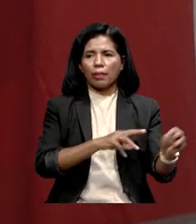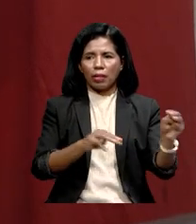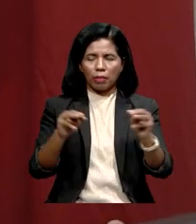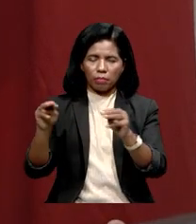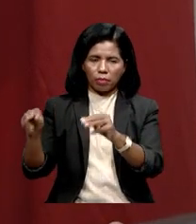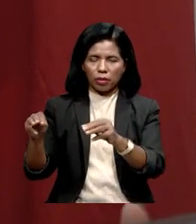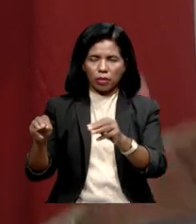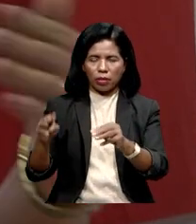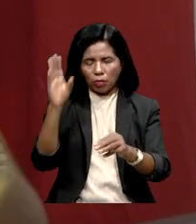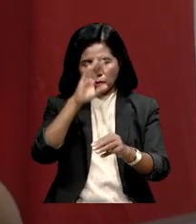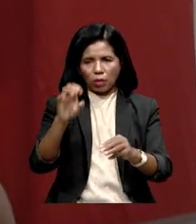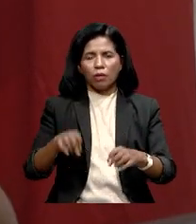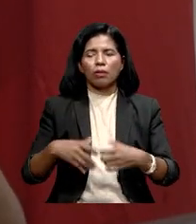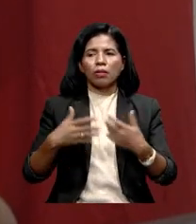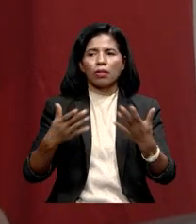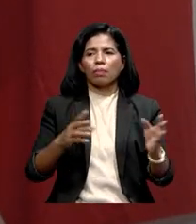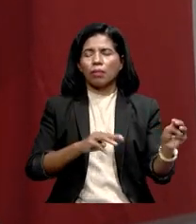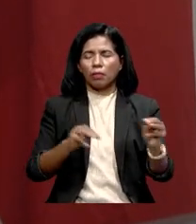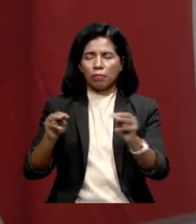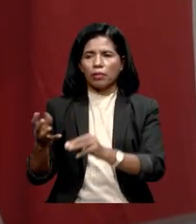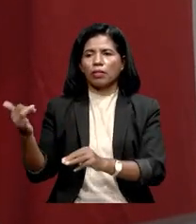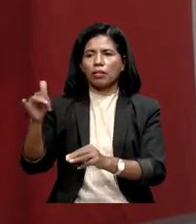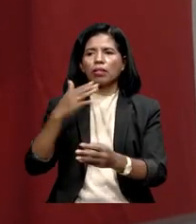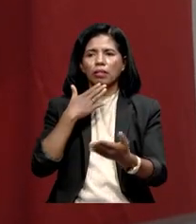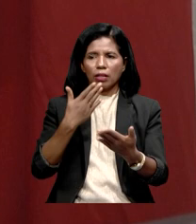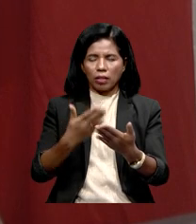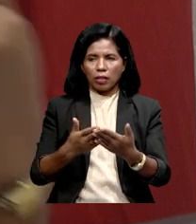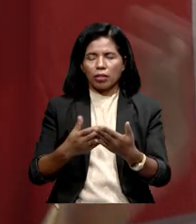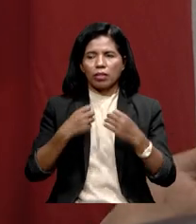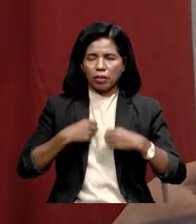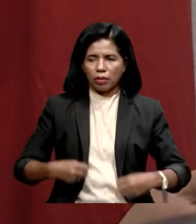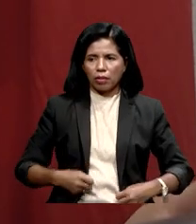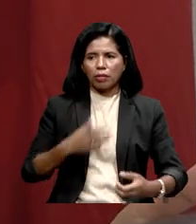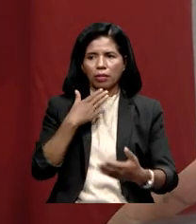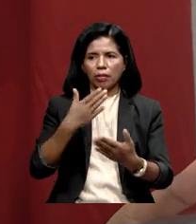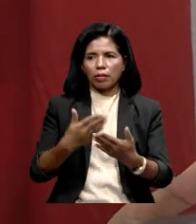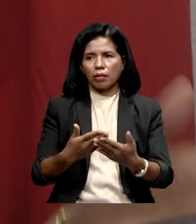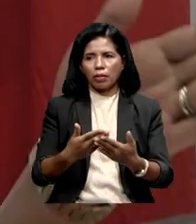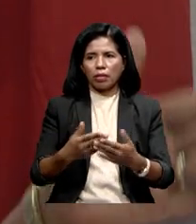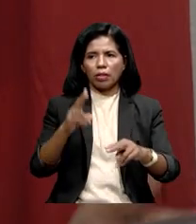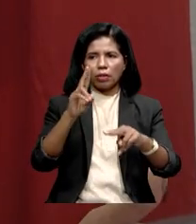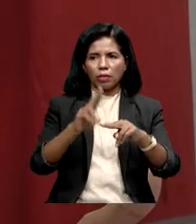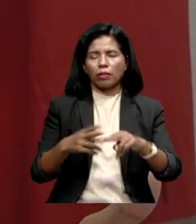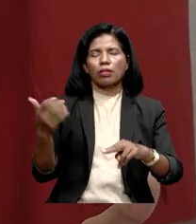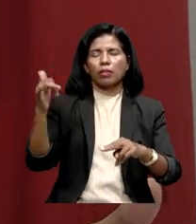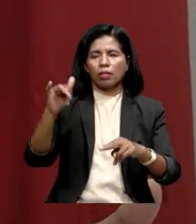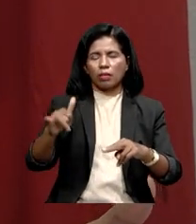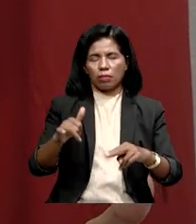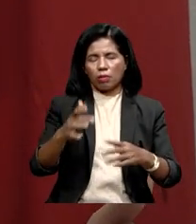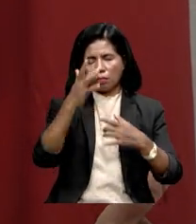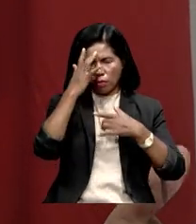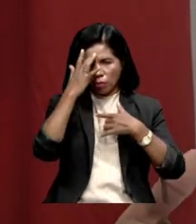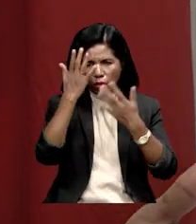muda, buca jeito, ansa para bela muda a cirurgia, mas ansa. Dia que ela nem ambura mais turfali, então se ela não vê uma condição